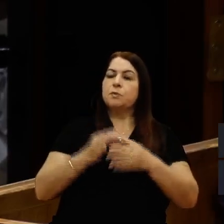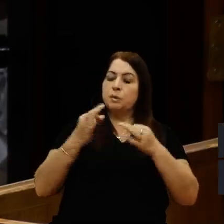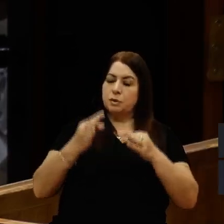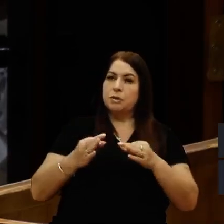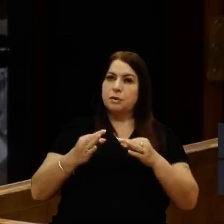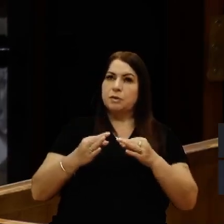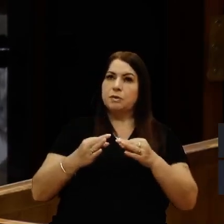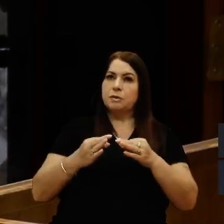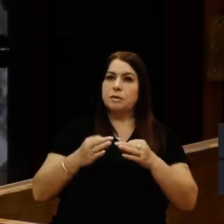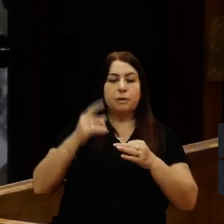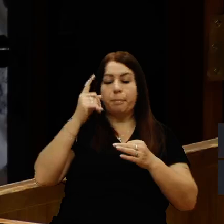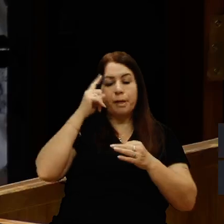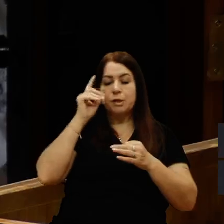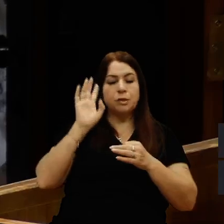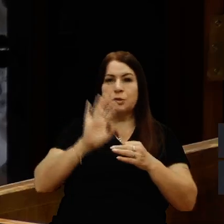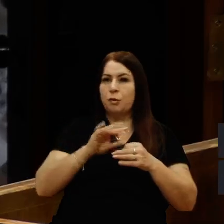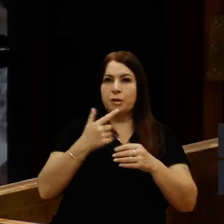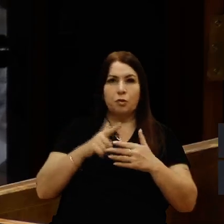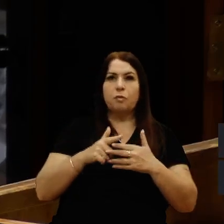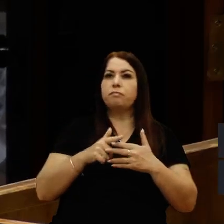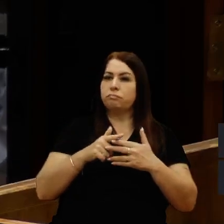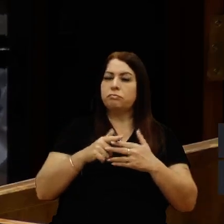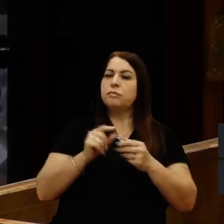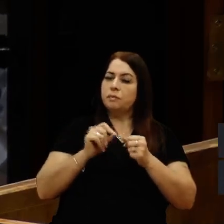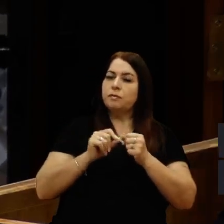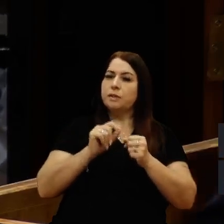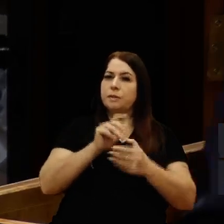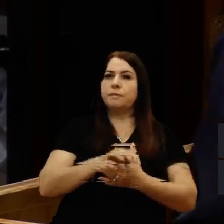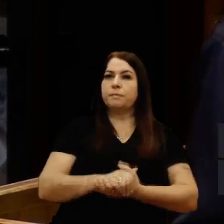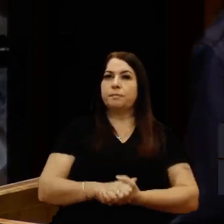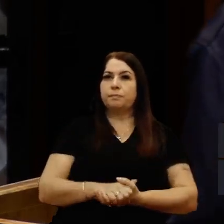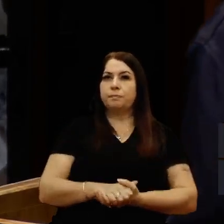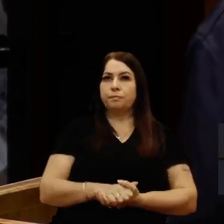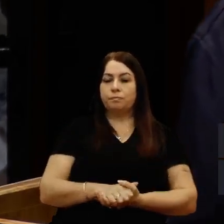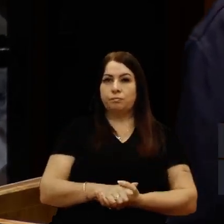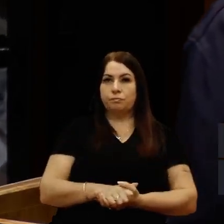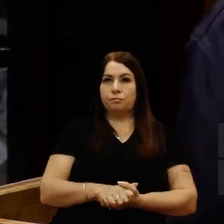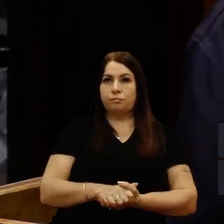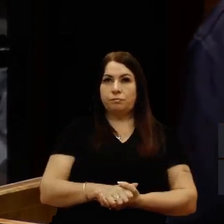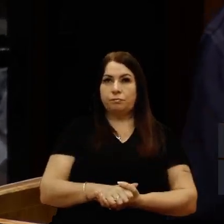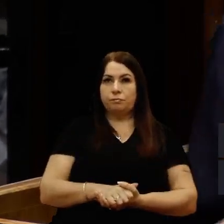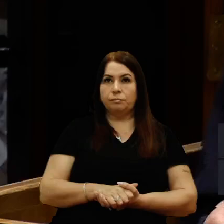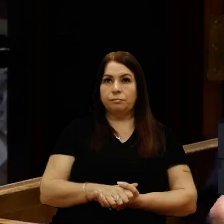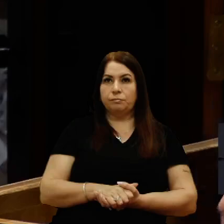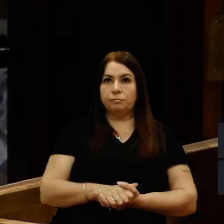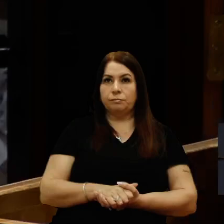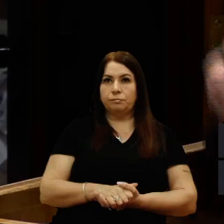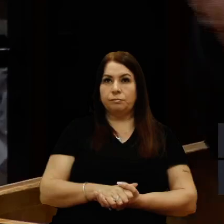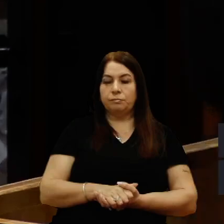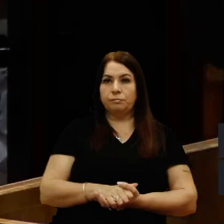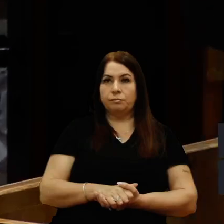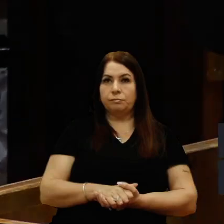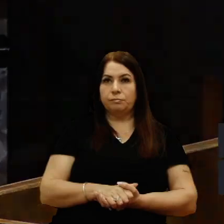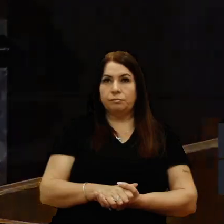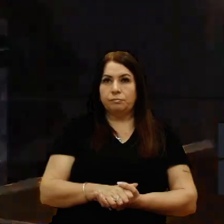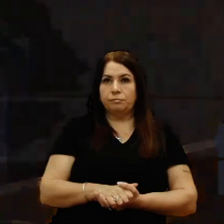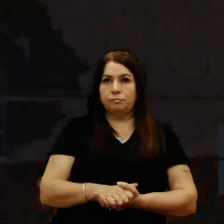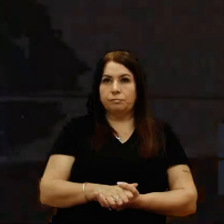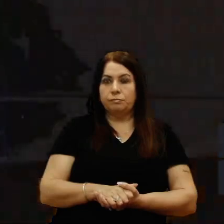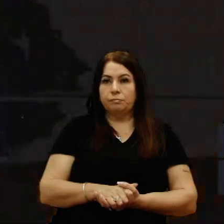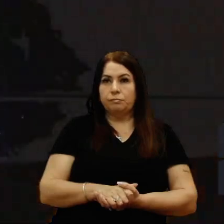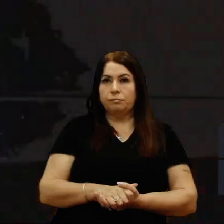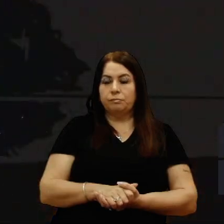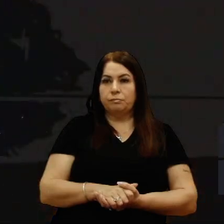certeza a gente não pensou 2 vezes para fazer. Aqui está aparecendo, então eu vou passando, embora saiu